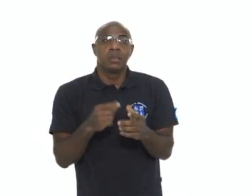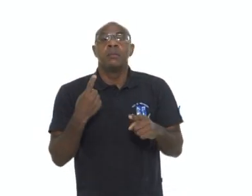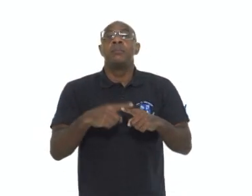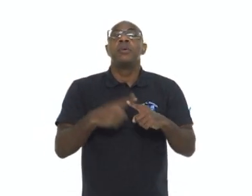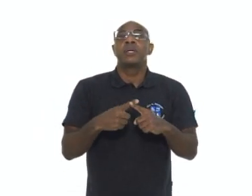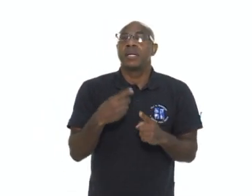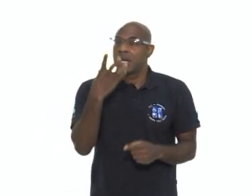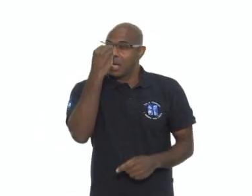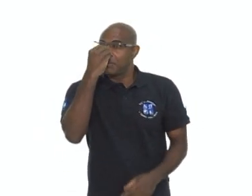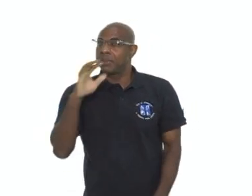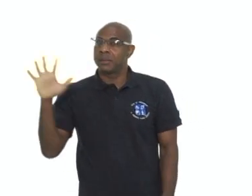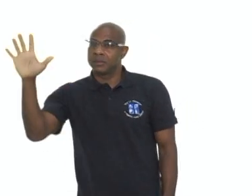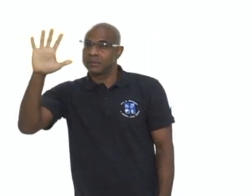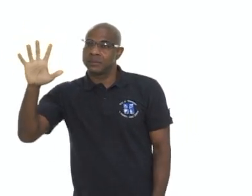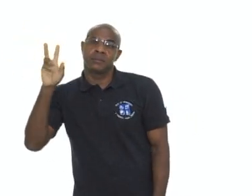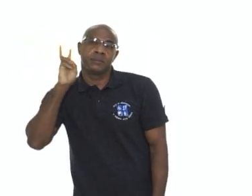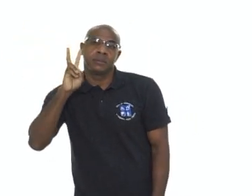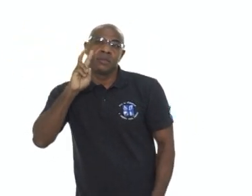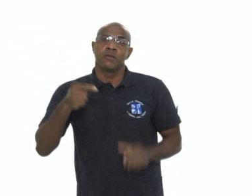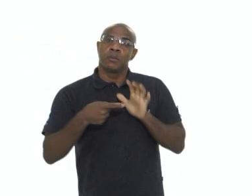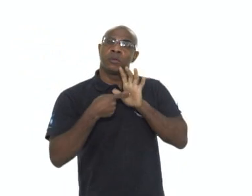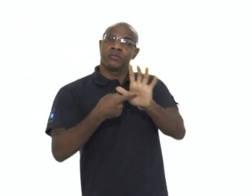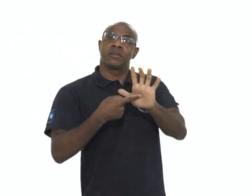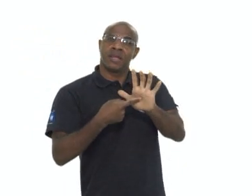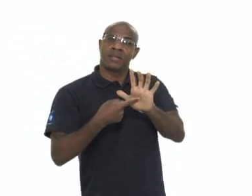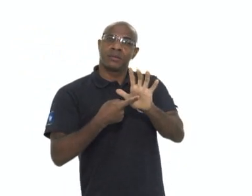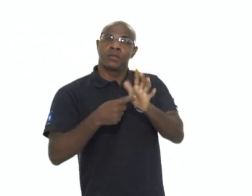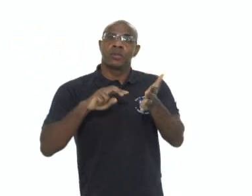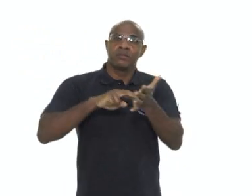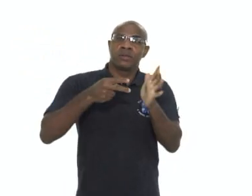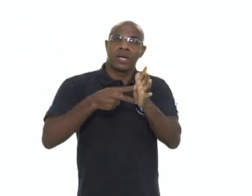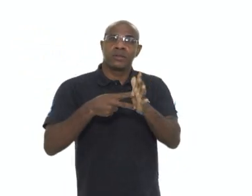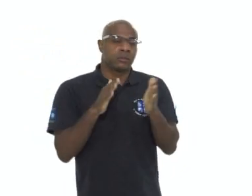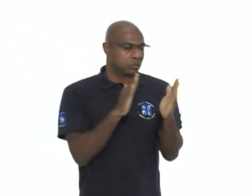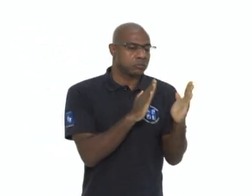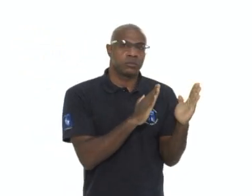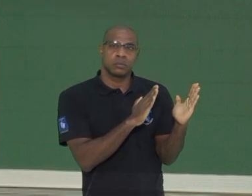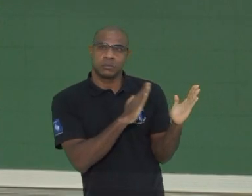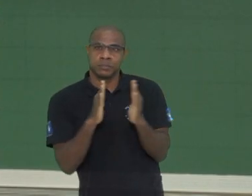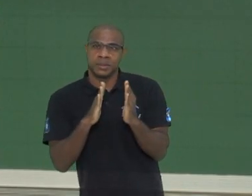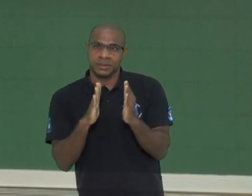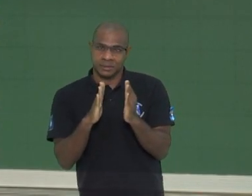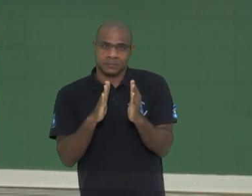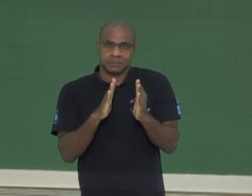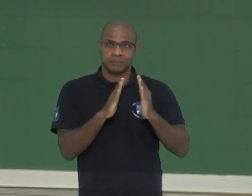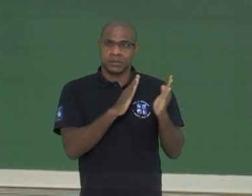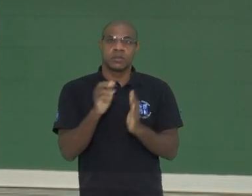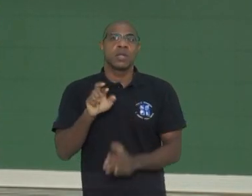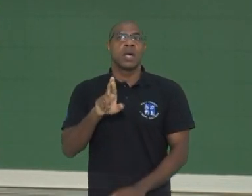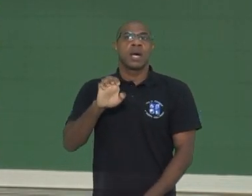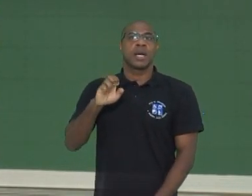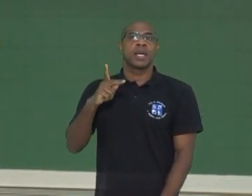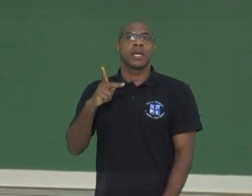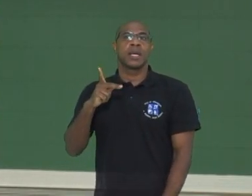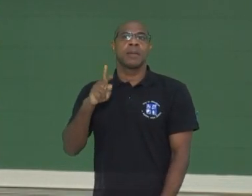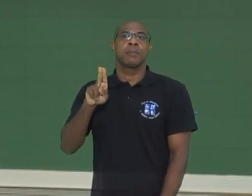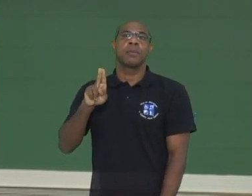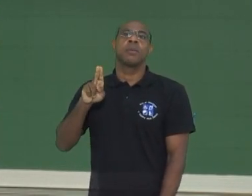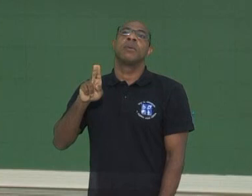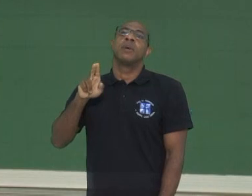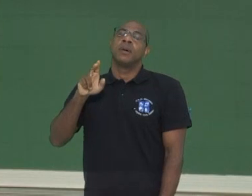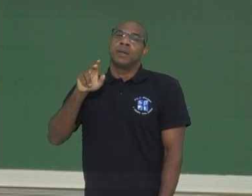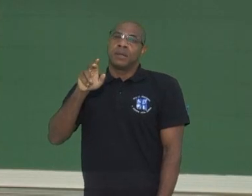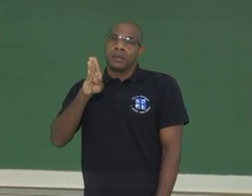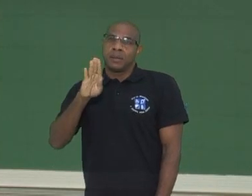de Tiradentes foi usada como símbolo durante o período republicano? Ó, essa questão aqui nós conversamos um